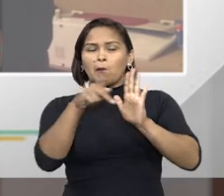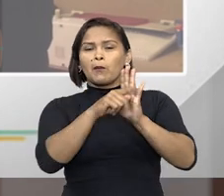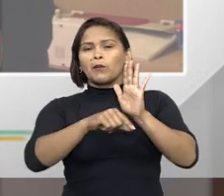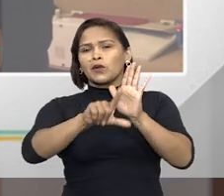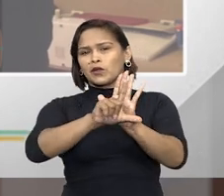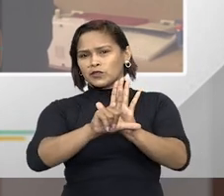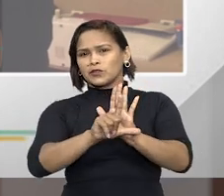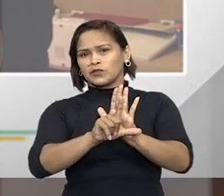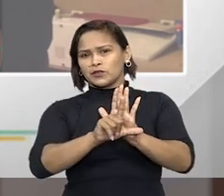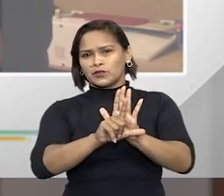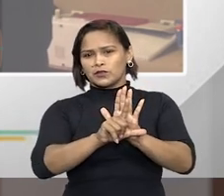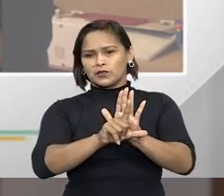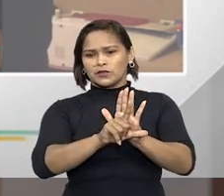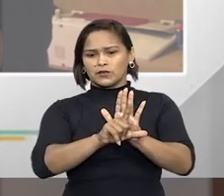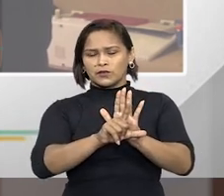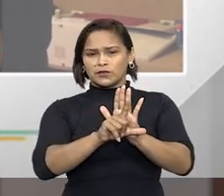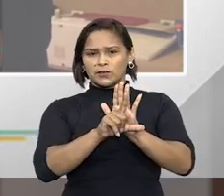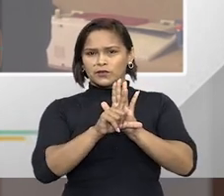que